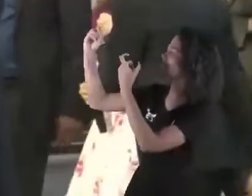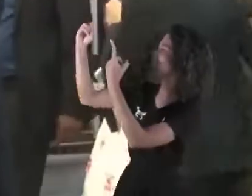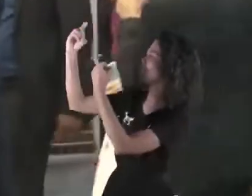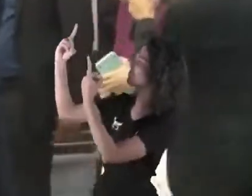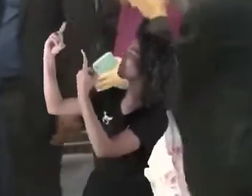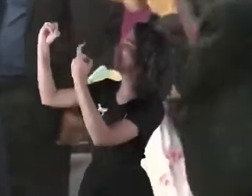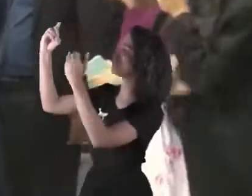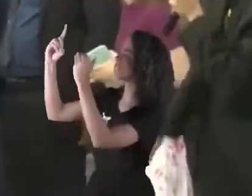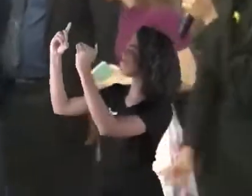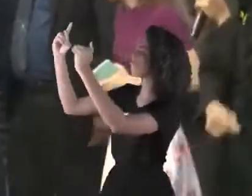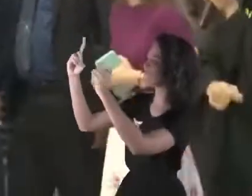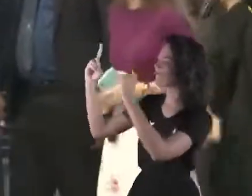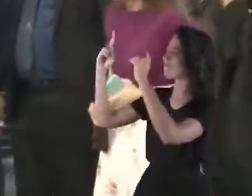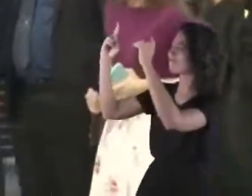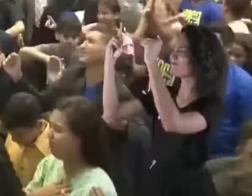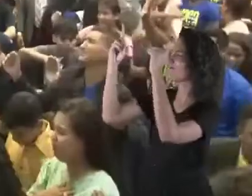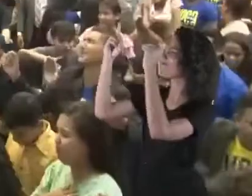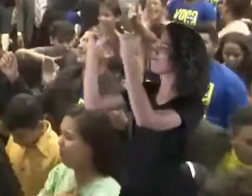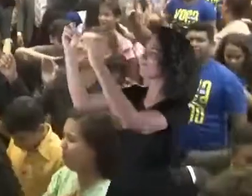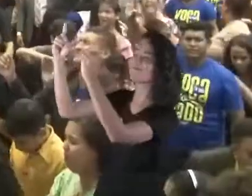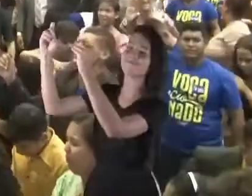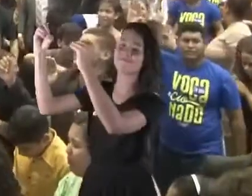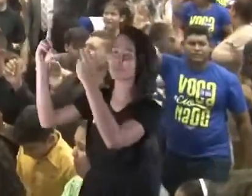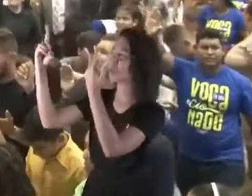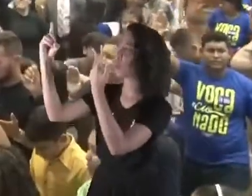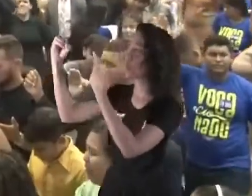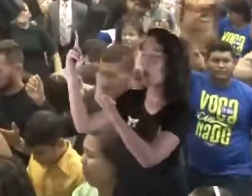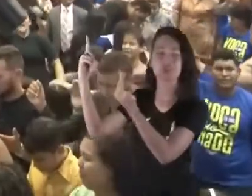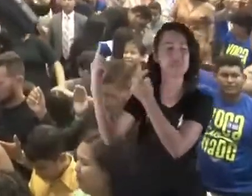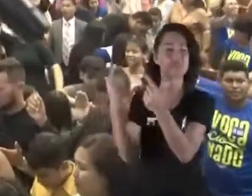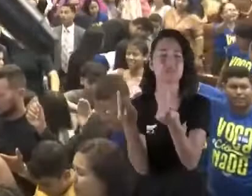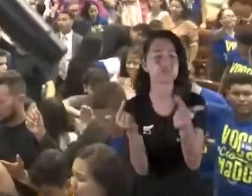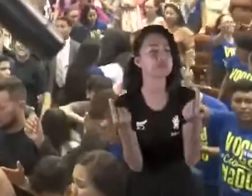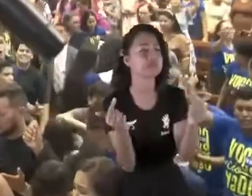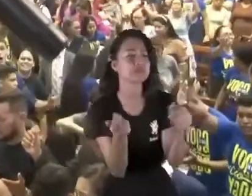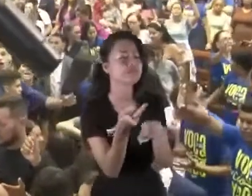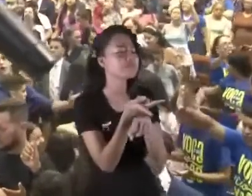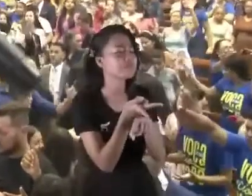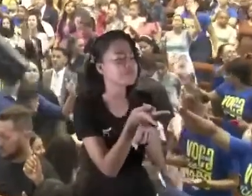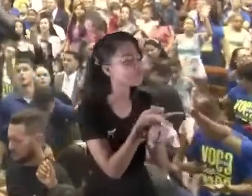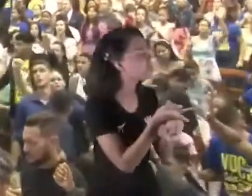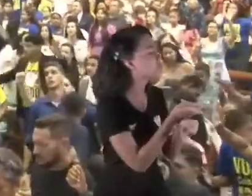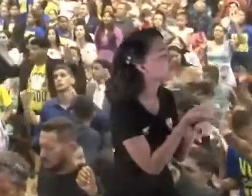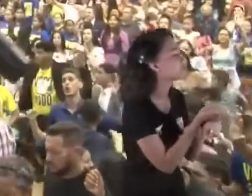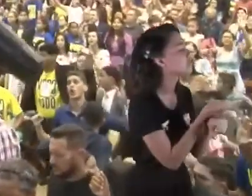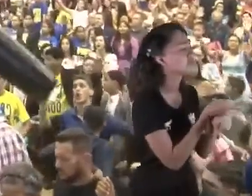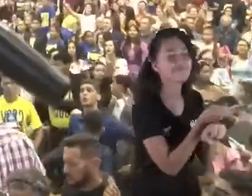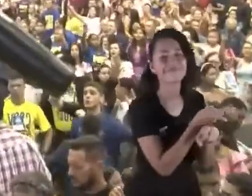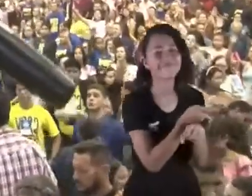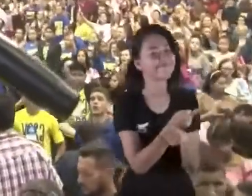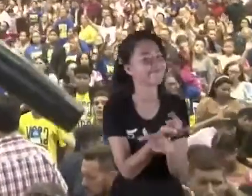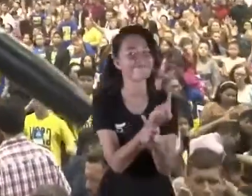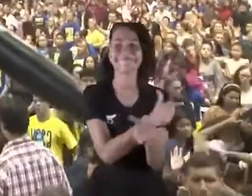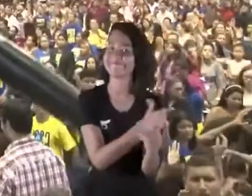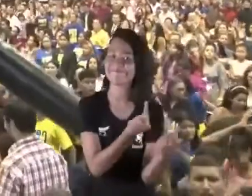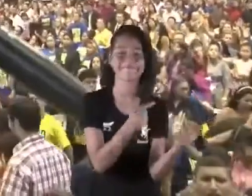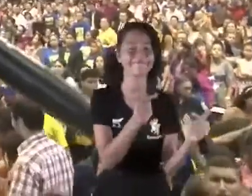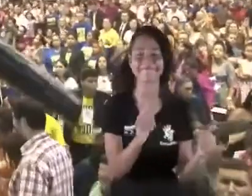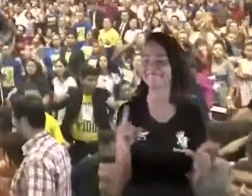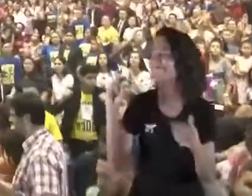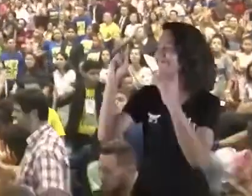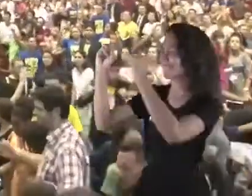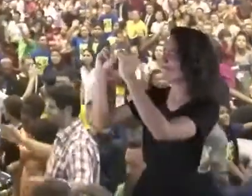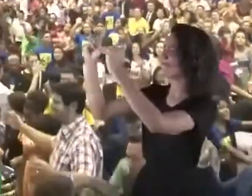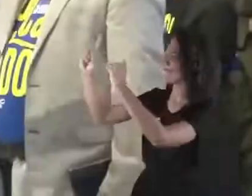também. Não. Jesus está arrebatando. A glória está derrubando. A glória está